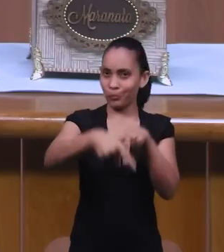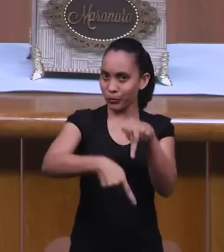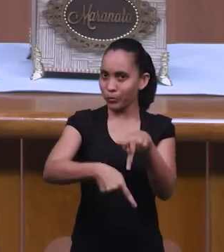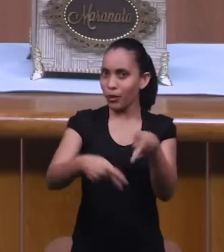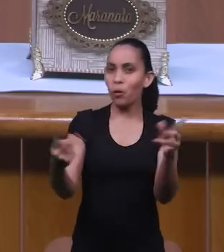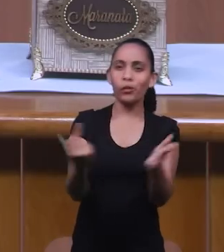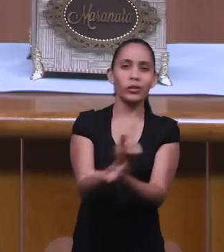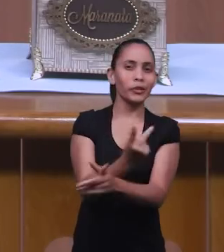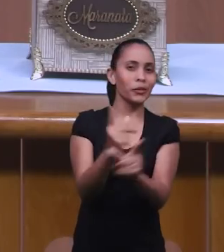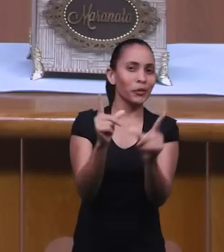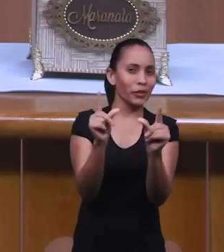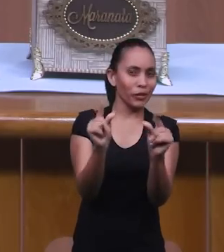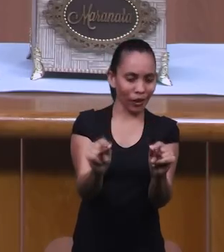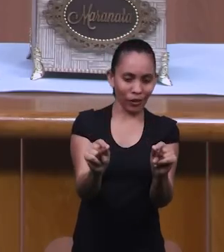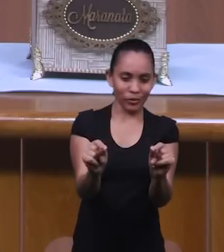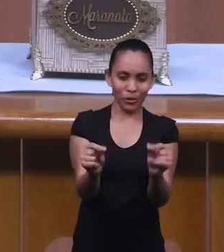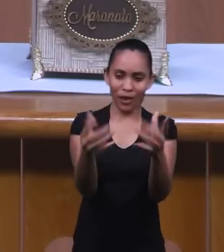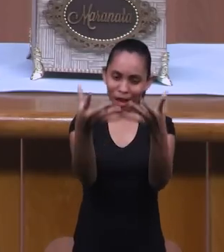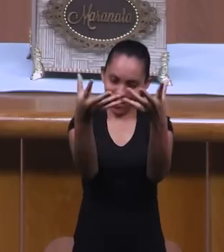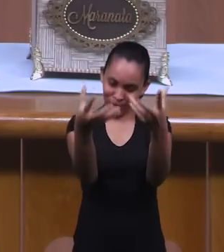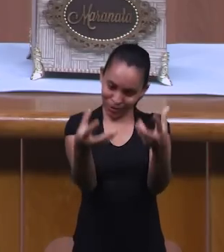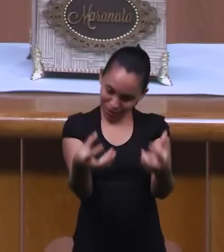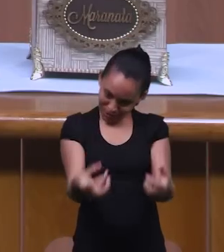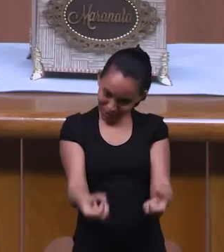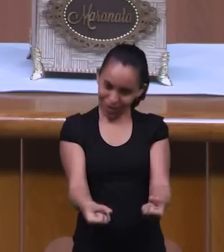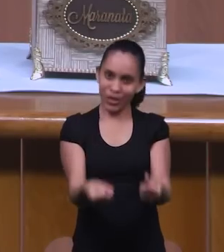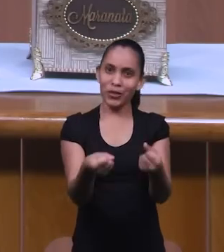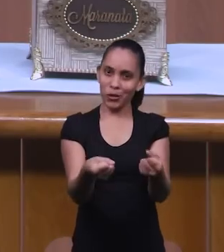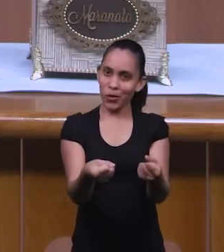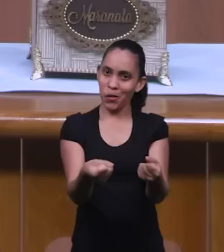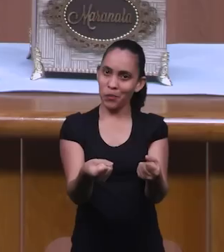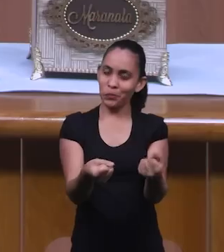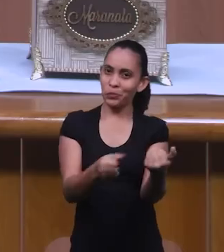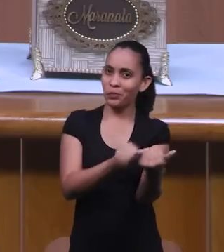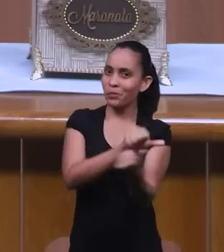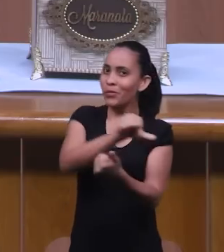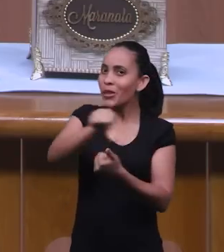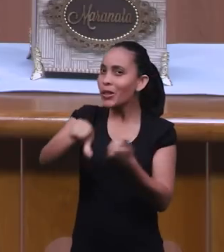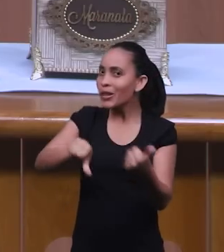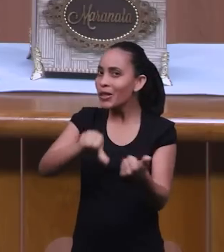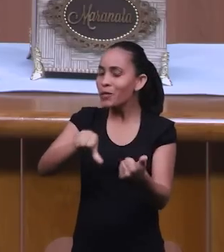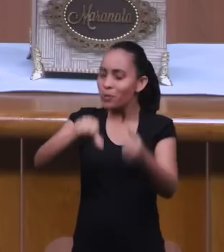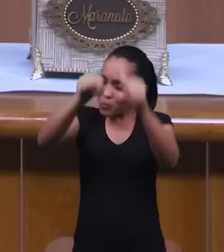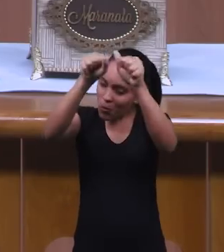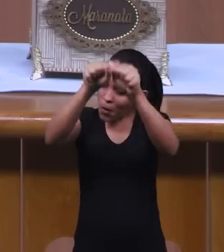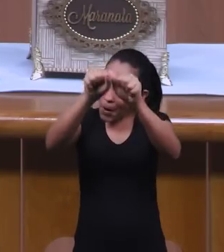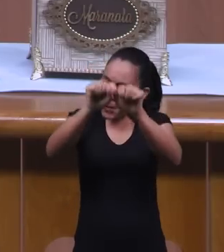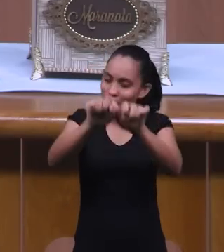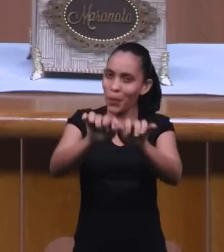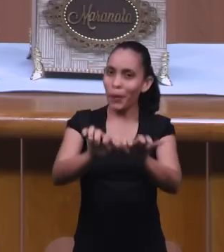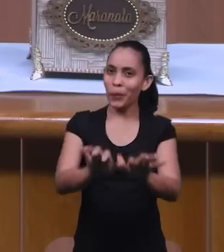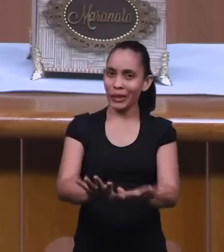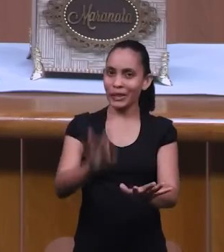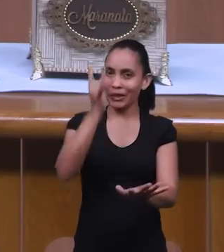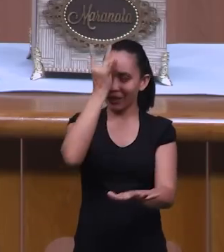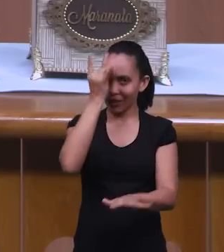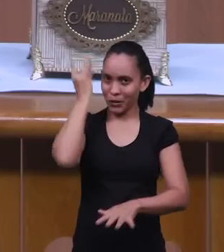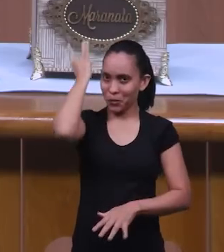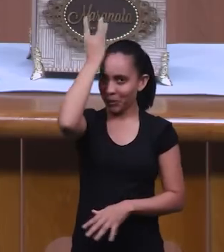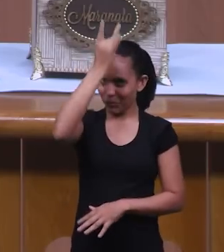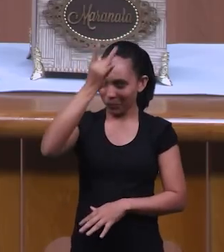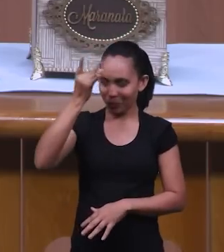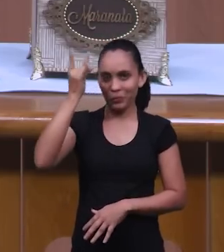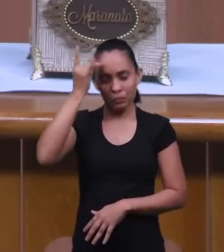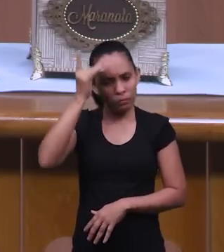seja, o Senhor tomou a oferta material e revestiu do espiritual. Esse é